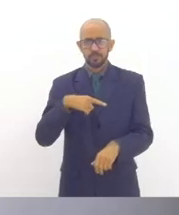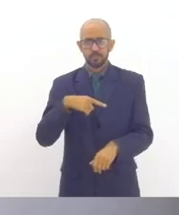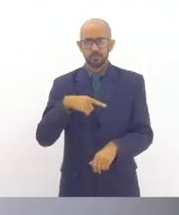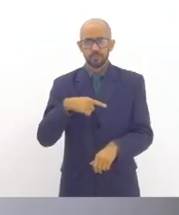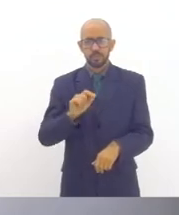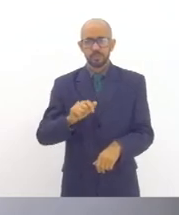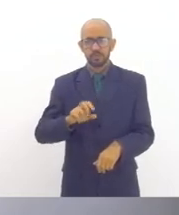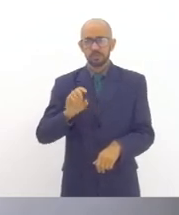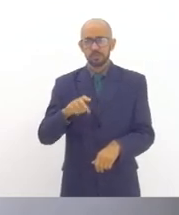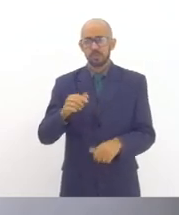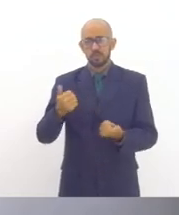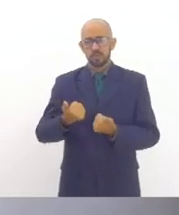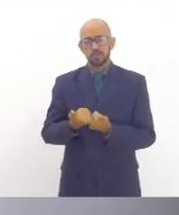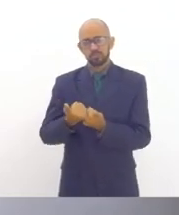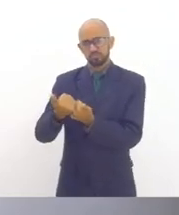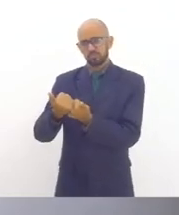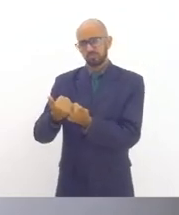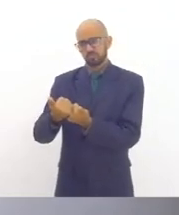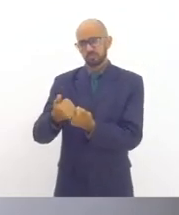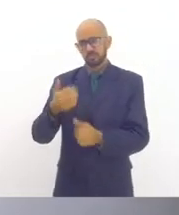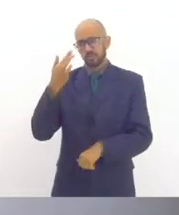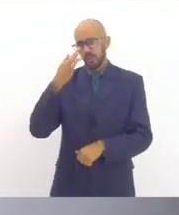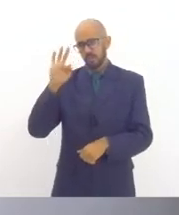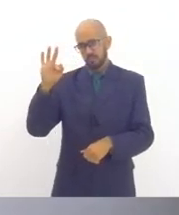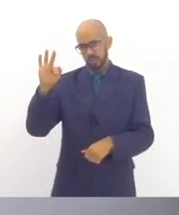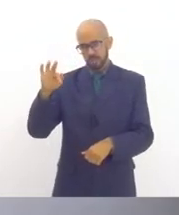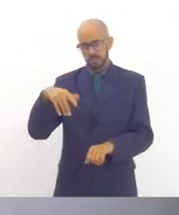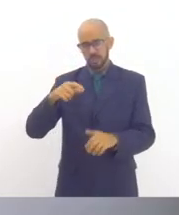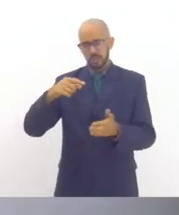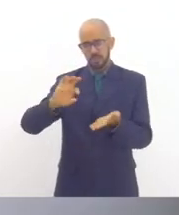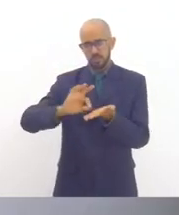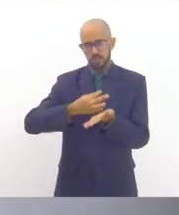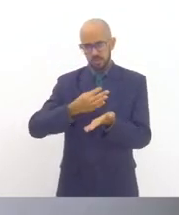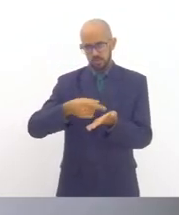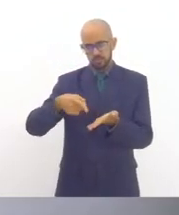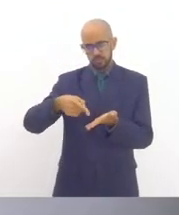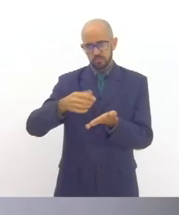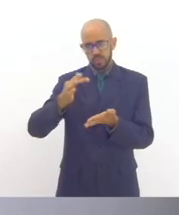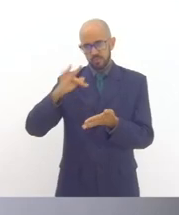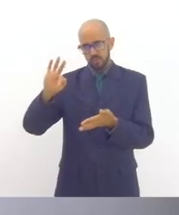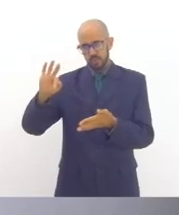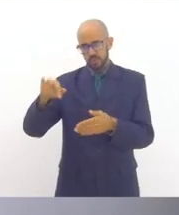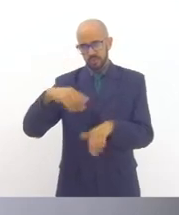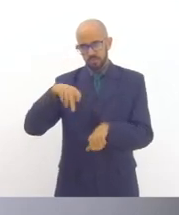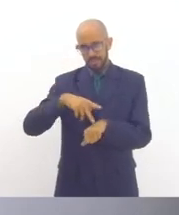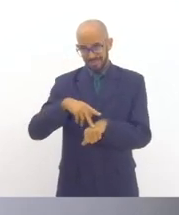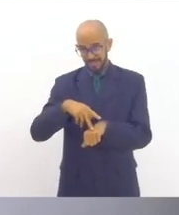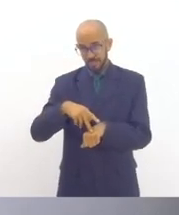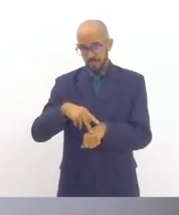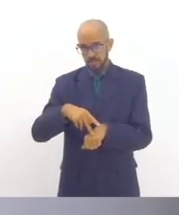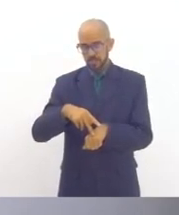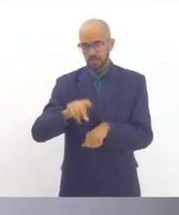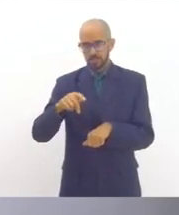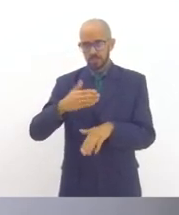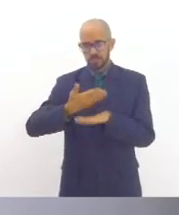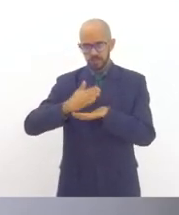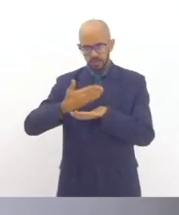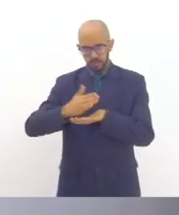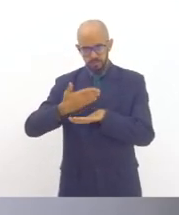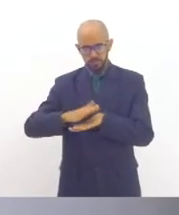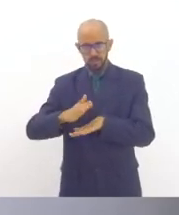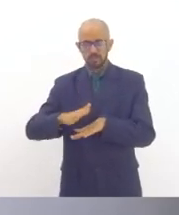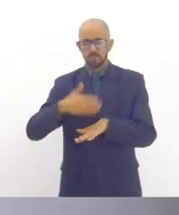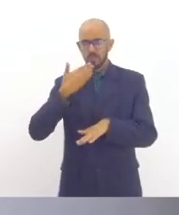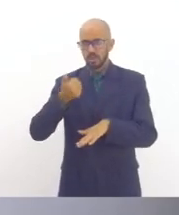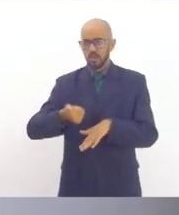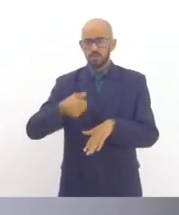termo de cooperação com a França para, como é que se diz, treinamento, aperfeiçoamento